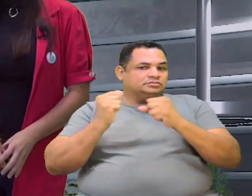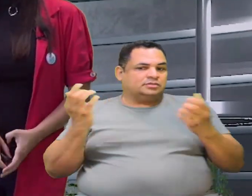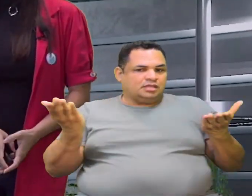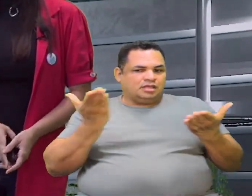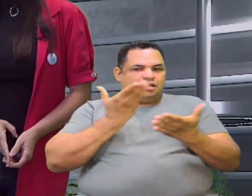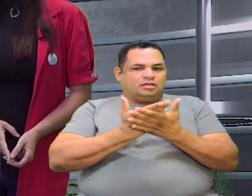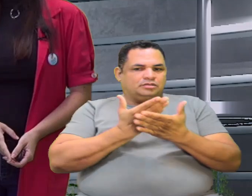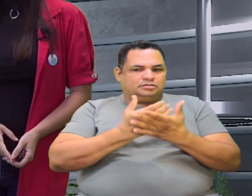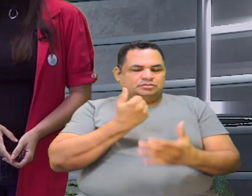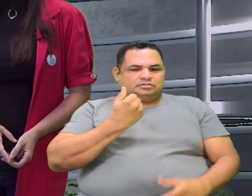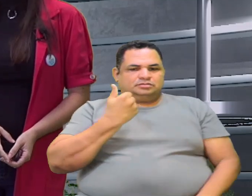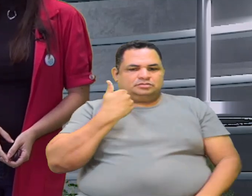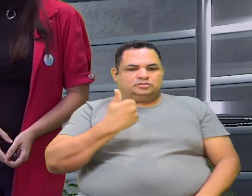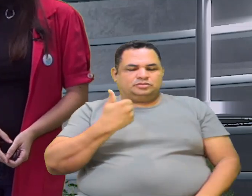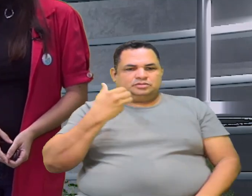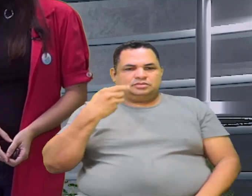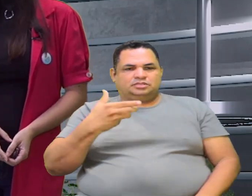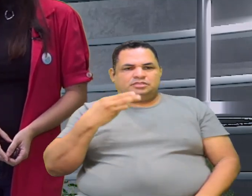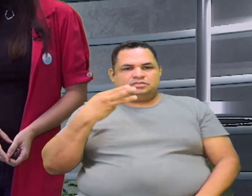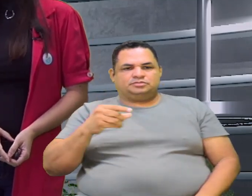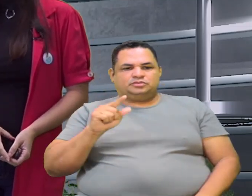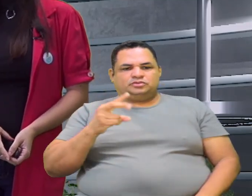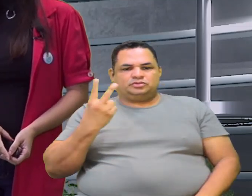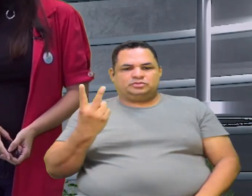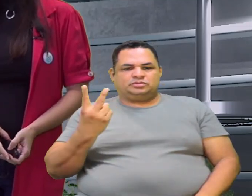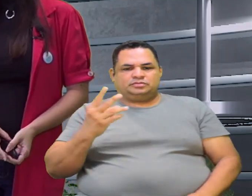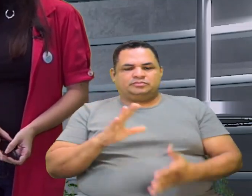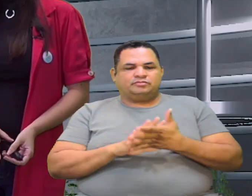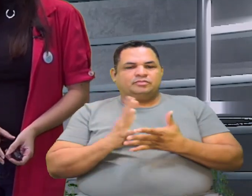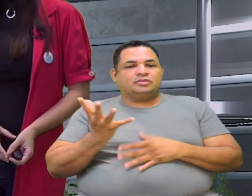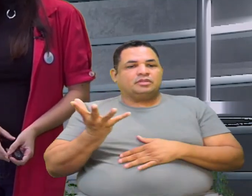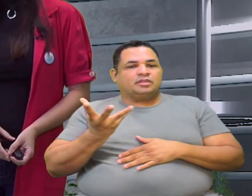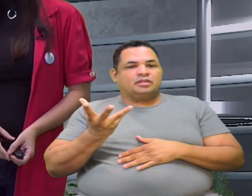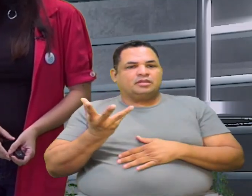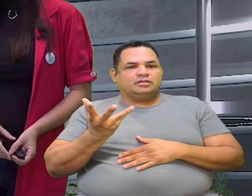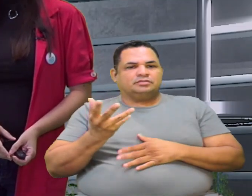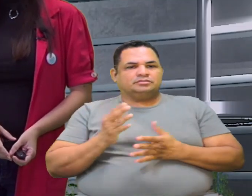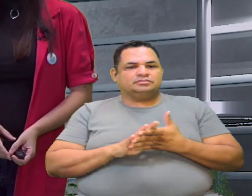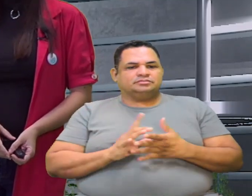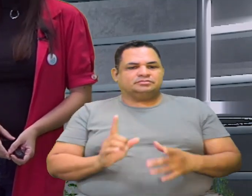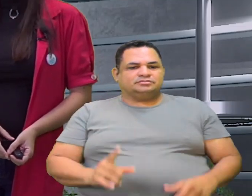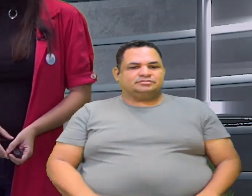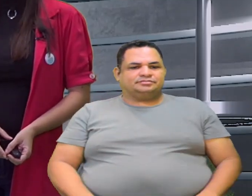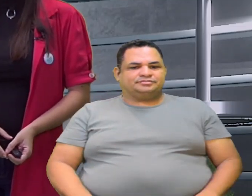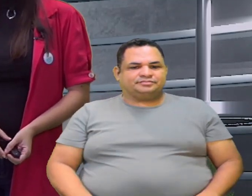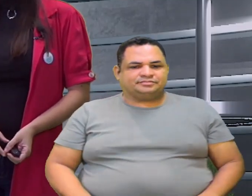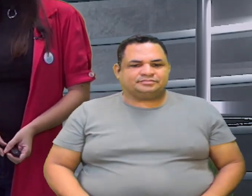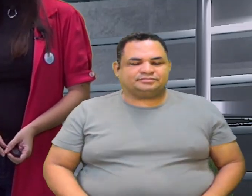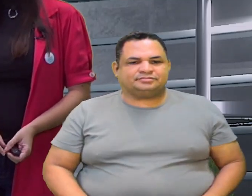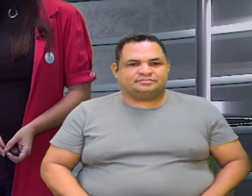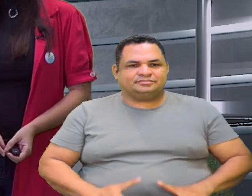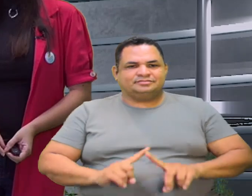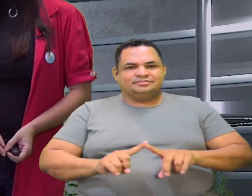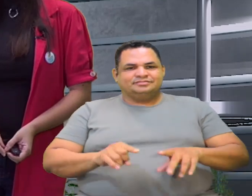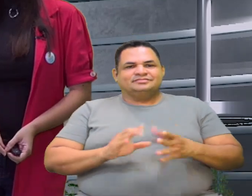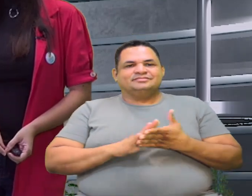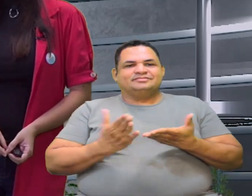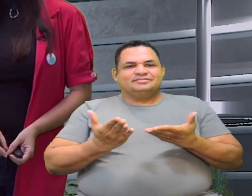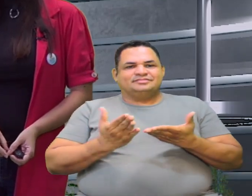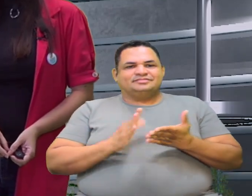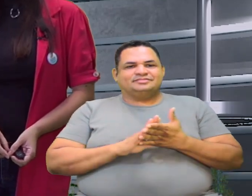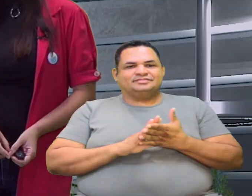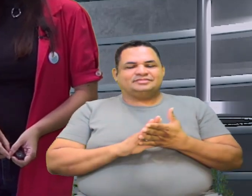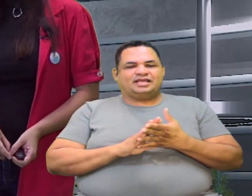bem, então? Pega o teu material e a gente vai, então, rapidamente, não tão rápido assim, mas vamos pontuar